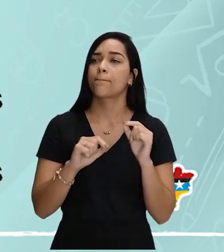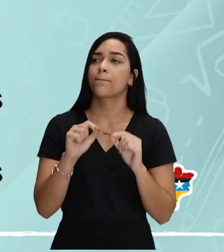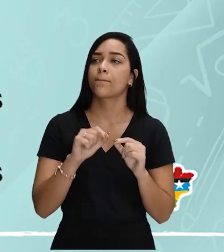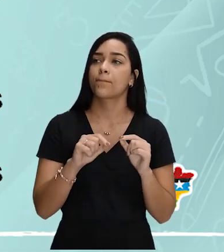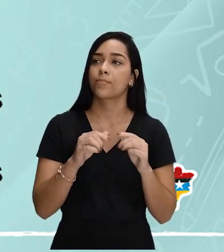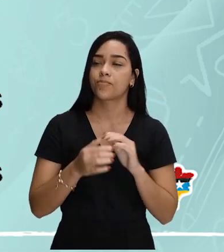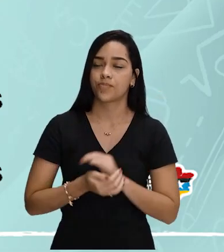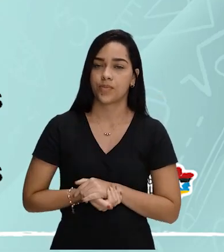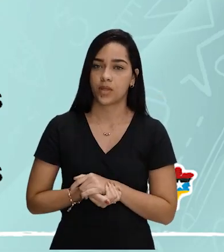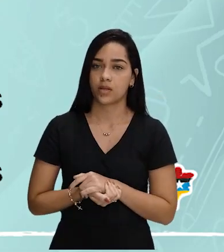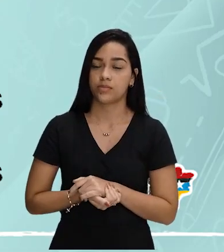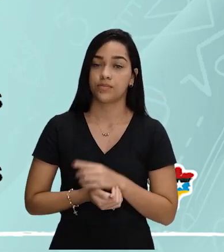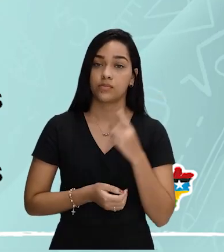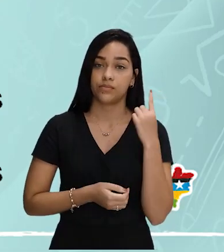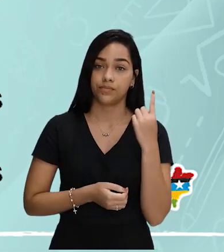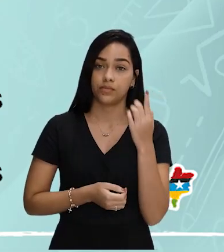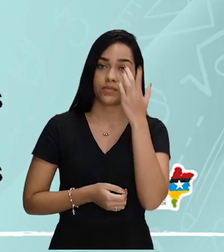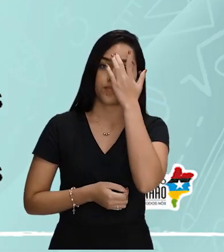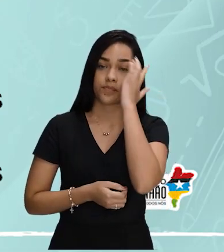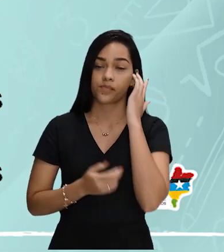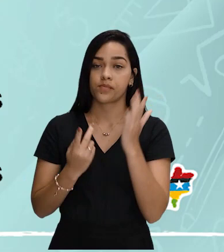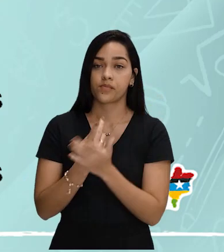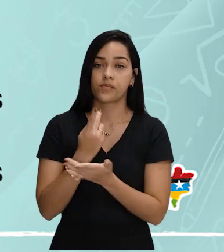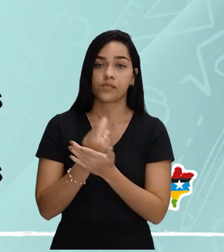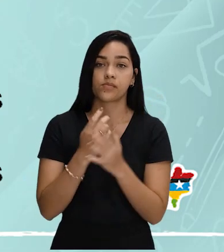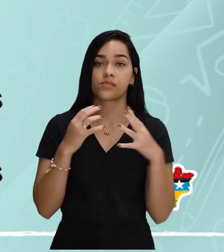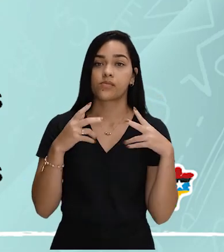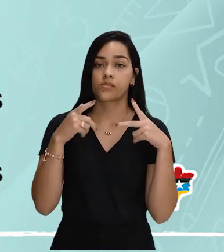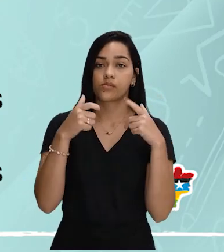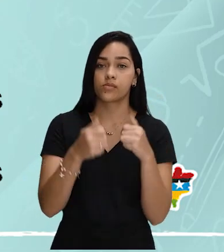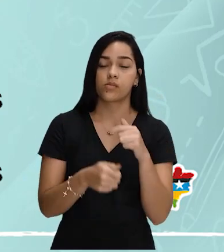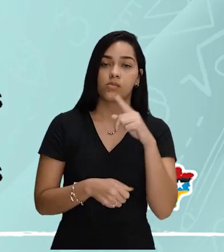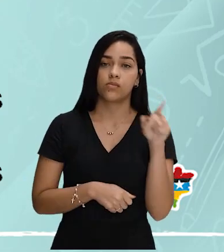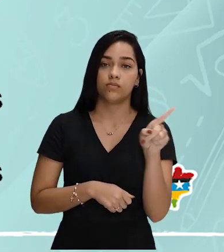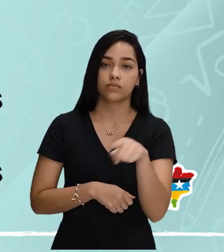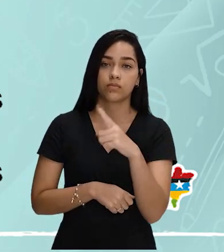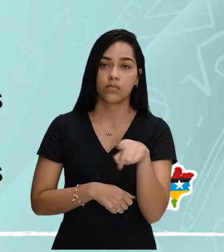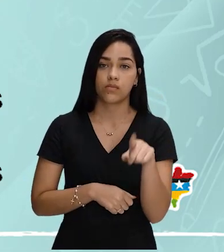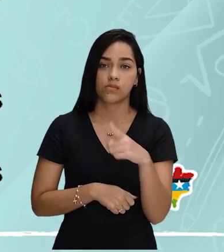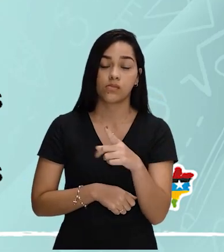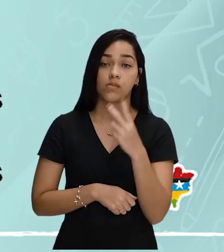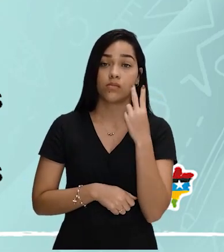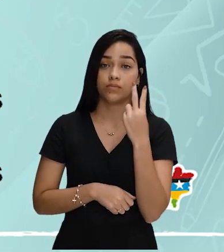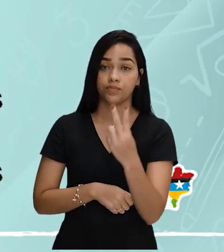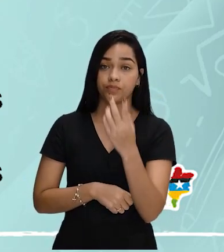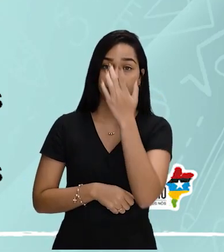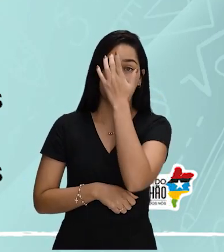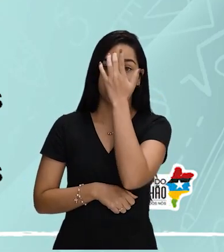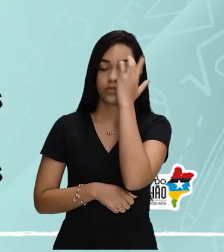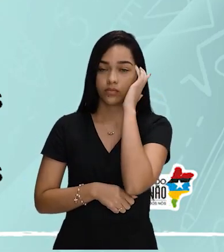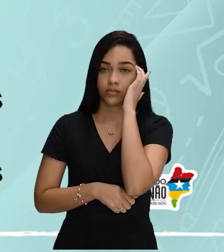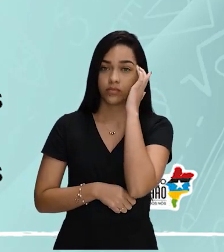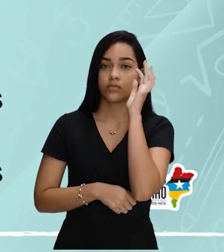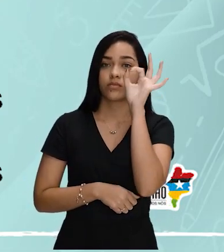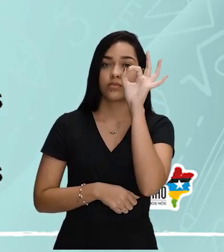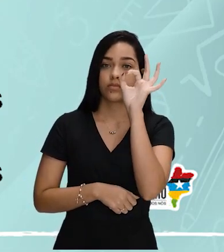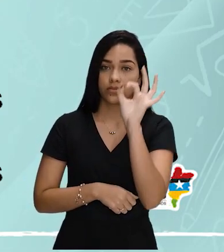pelo menos um candidato errou todas as respostas dois candidatos assinaram